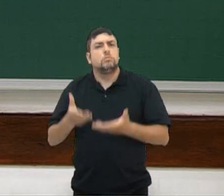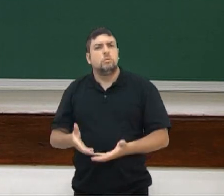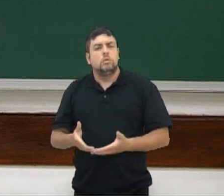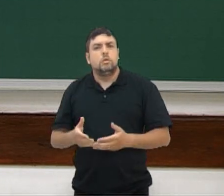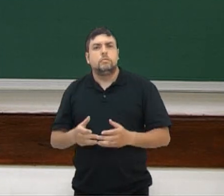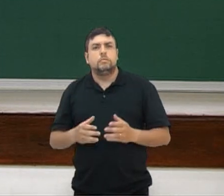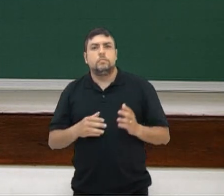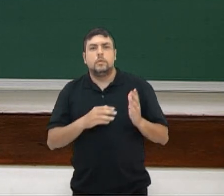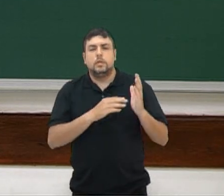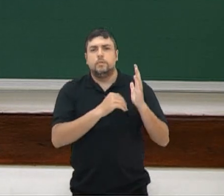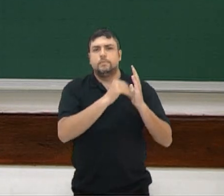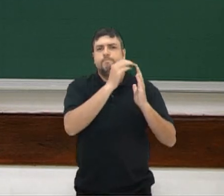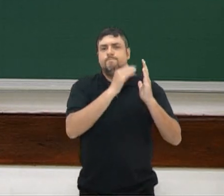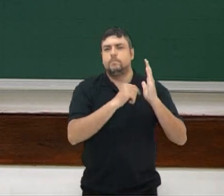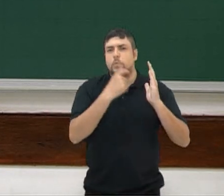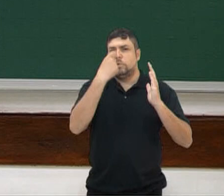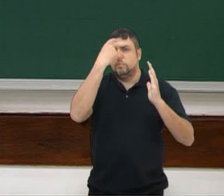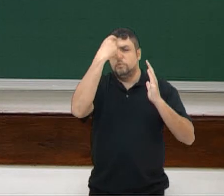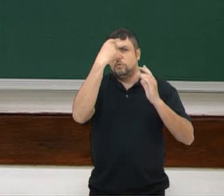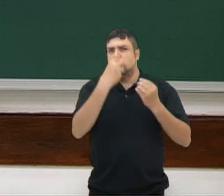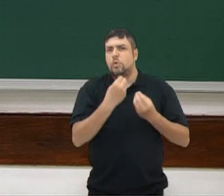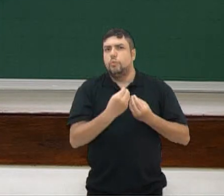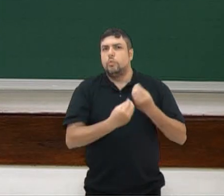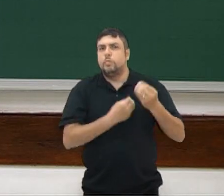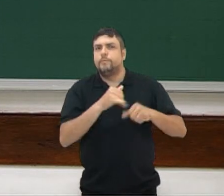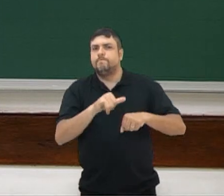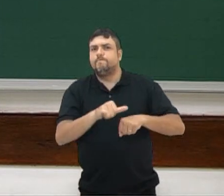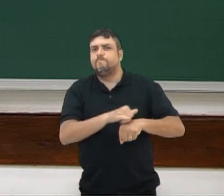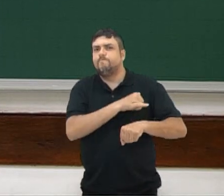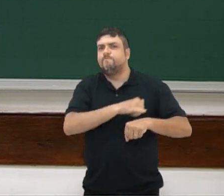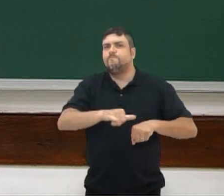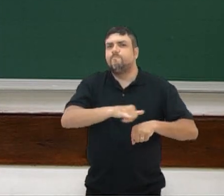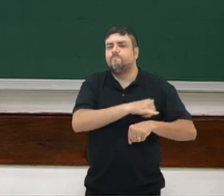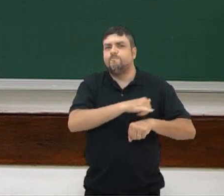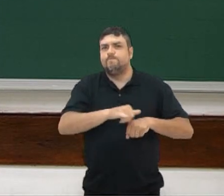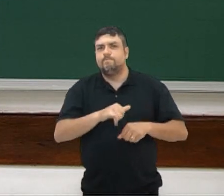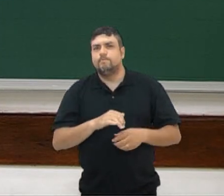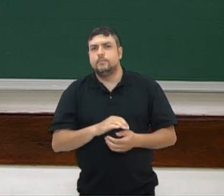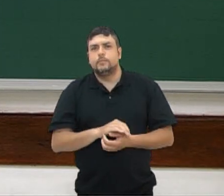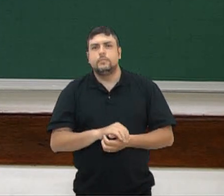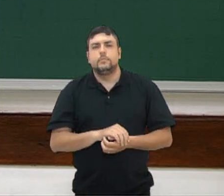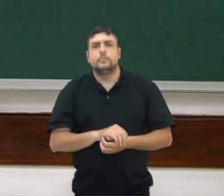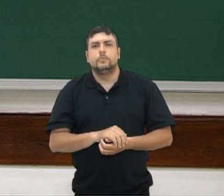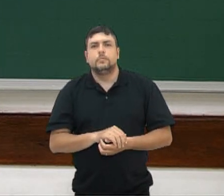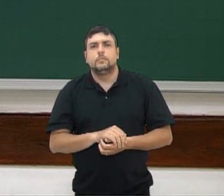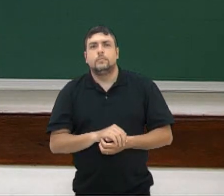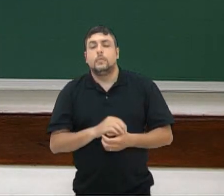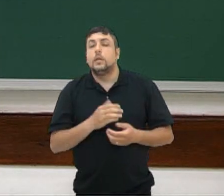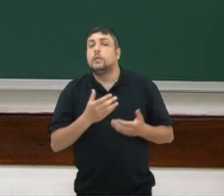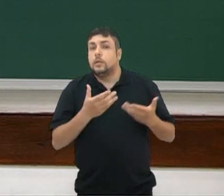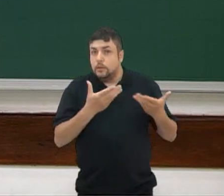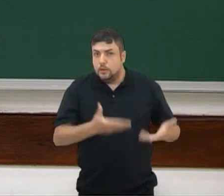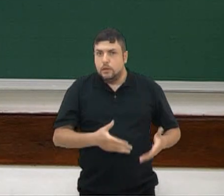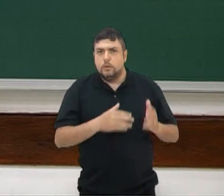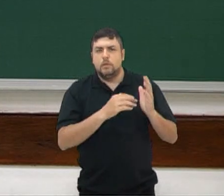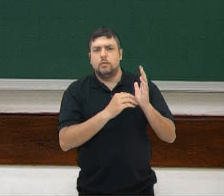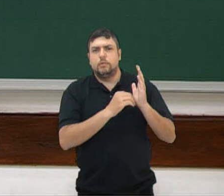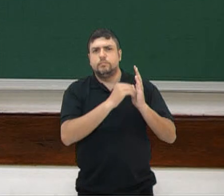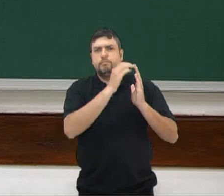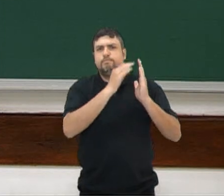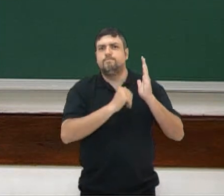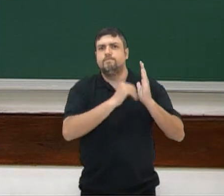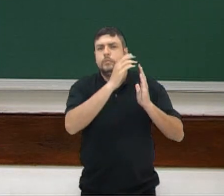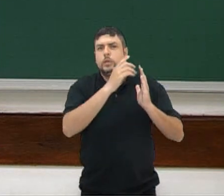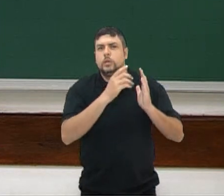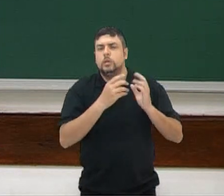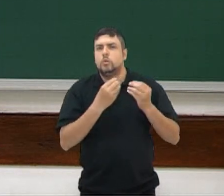pintores, repensassem o seu fazer, né? Qual o espaço que nós temos no mundo. E isso fez com que eles quebrassem uma série